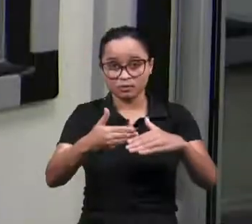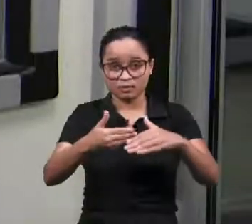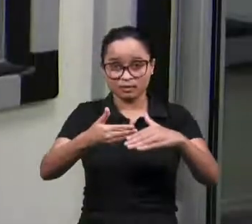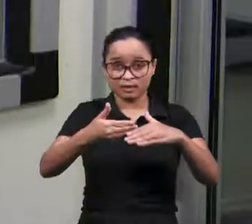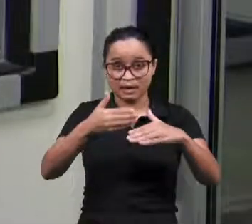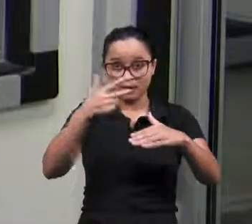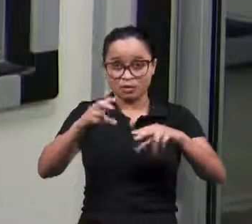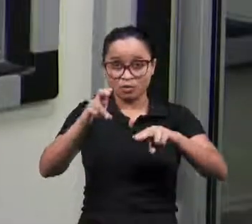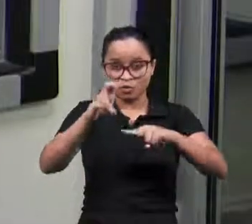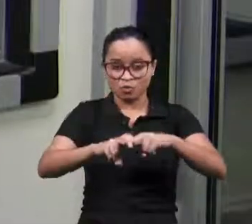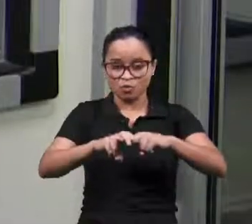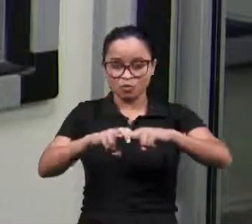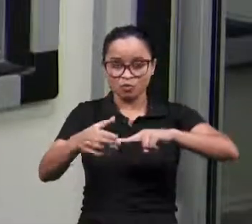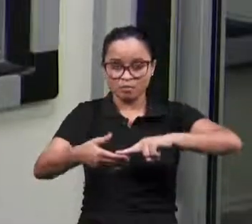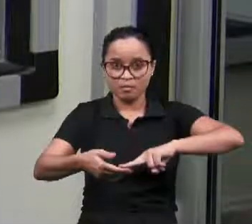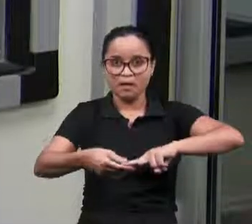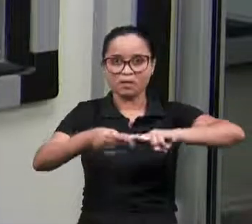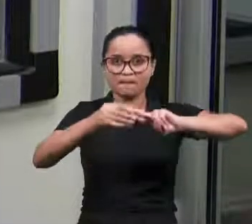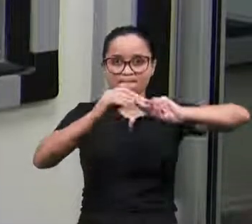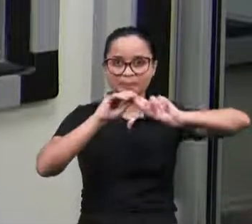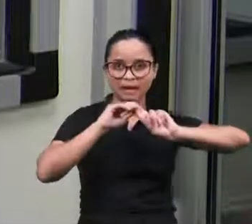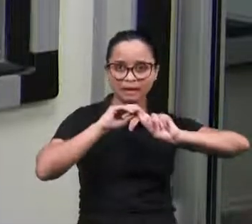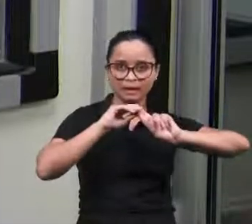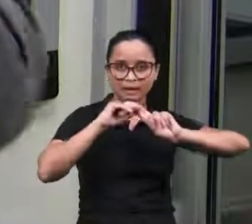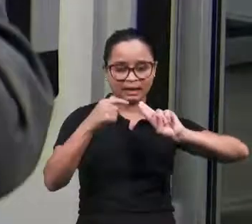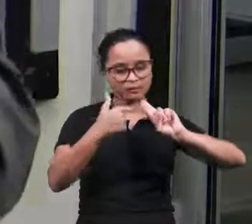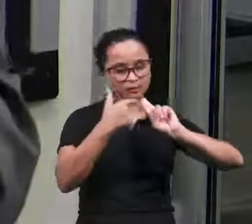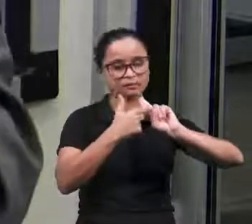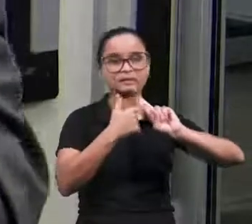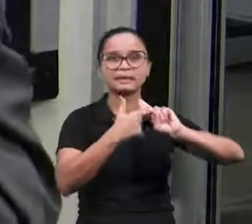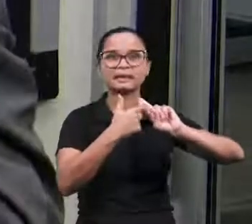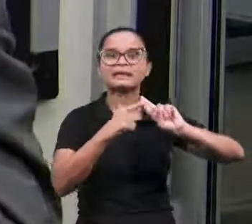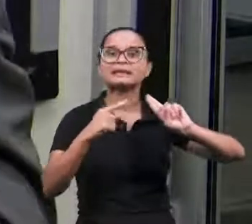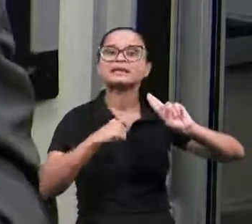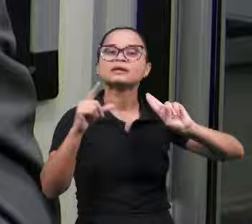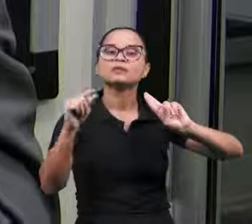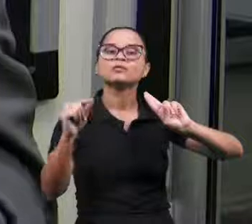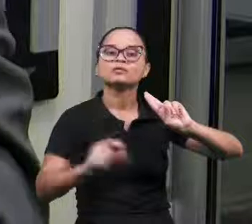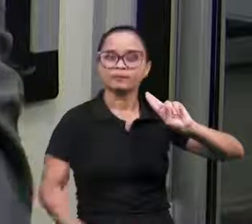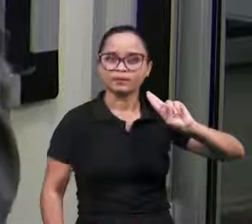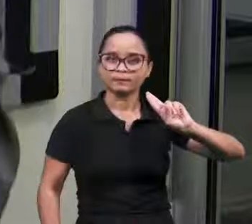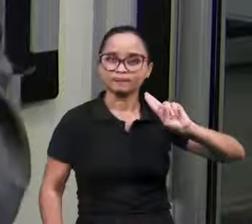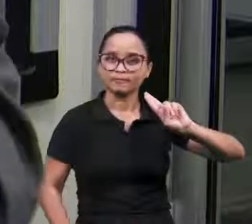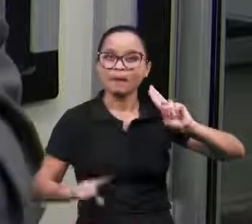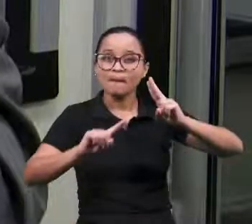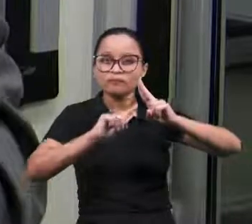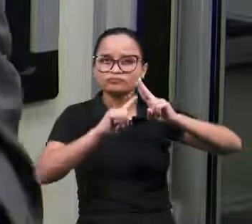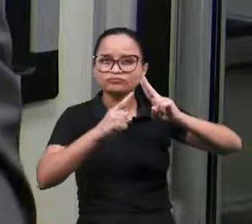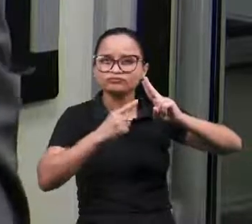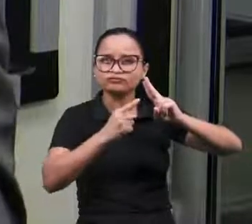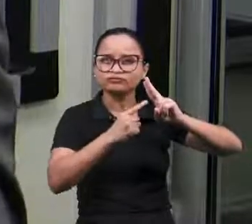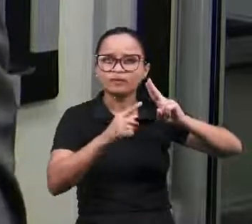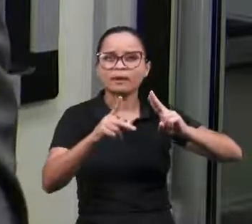dele, passa um parafuso. Enorme, de um lado a outro. De um lado a outro. E